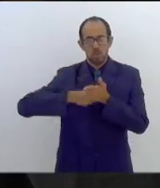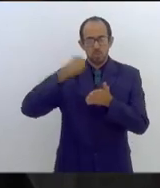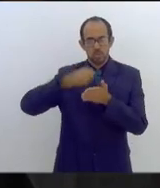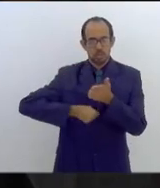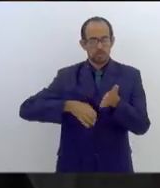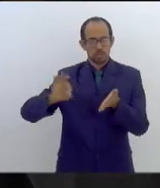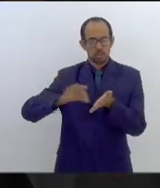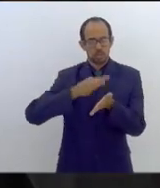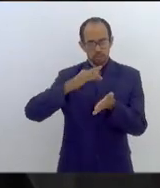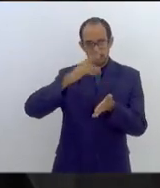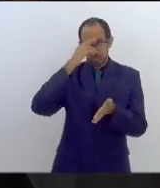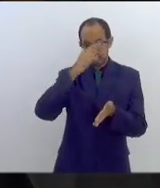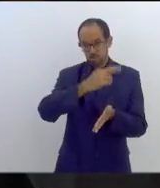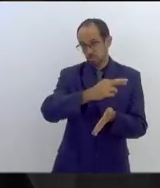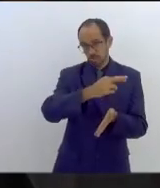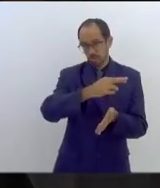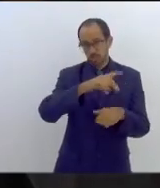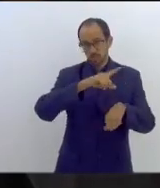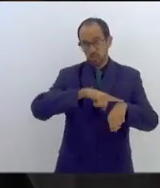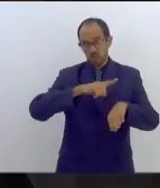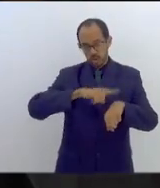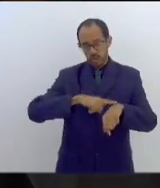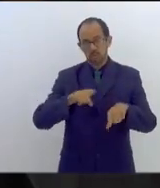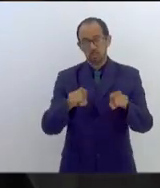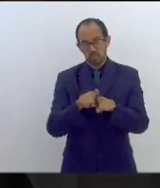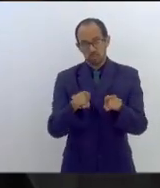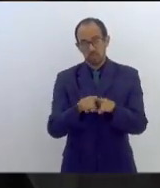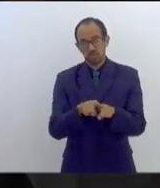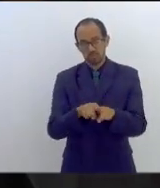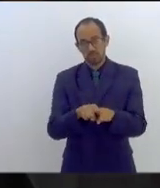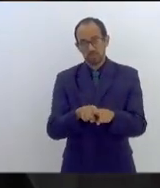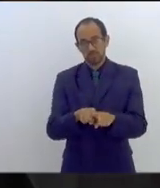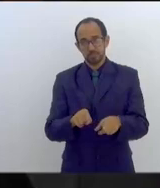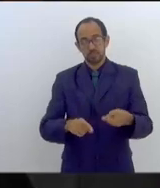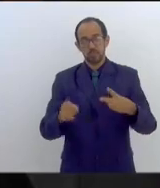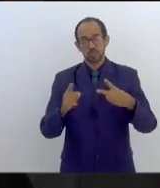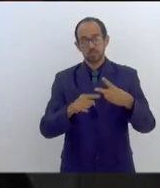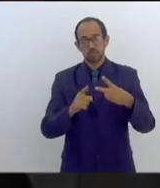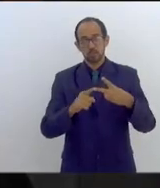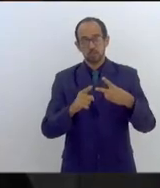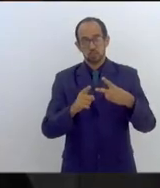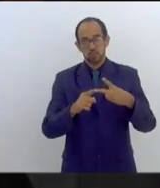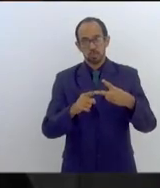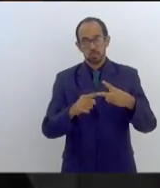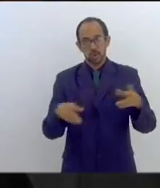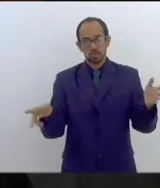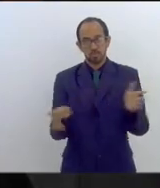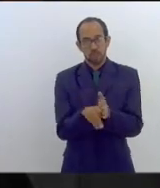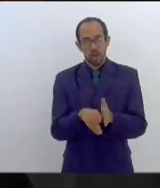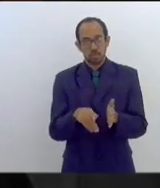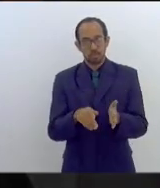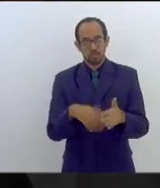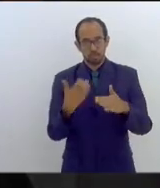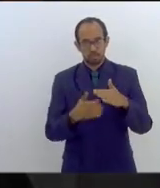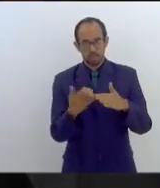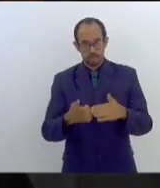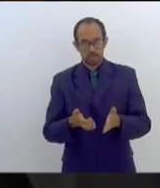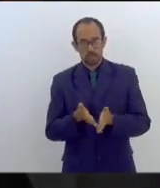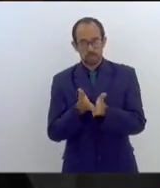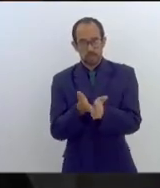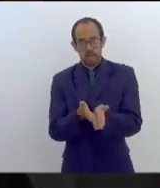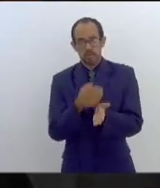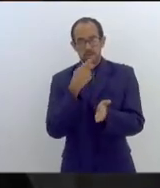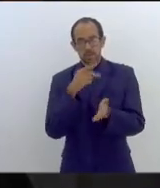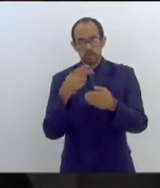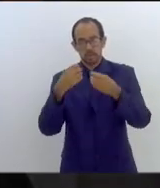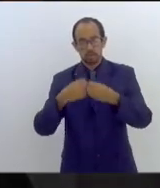seja cumprido e os horários sejam respeitados. Uma movida pela própria barca, alegando prejuízo, dizendo